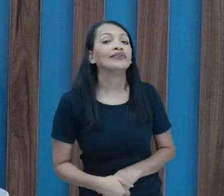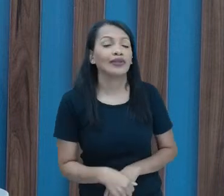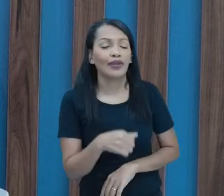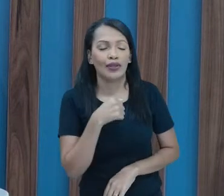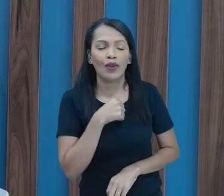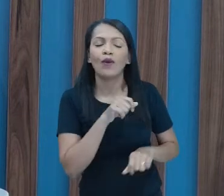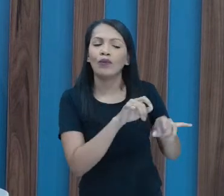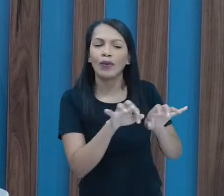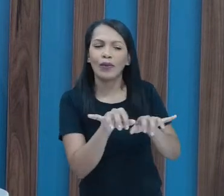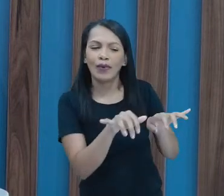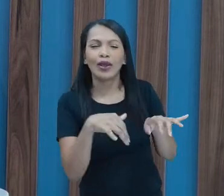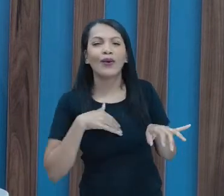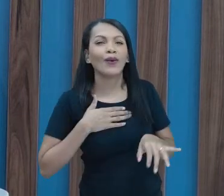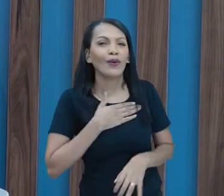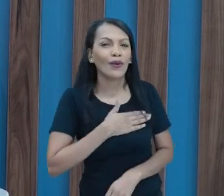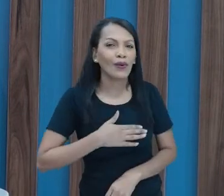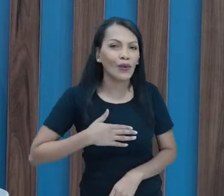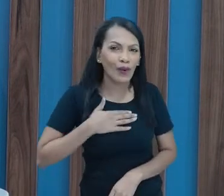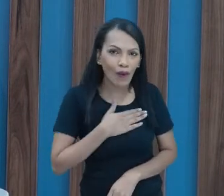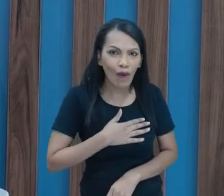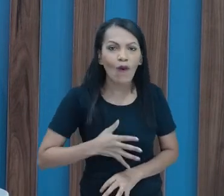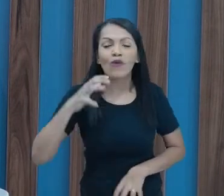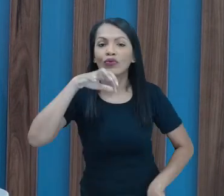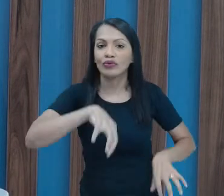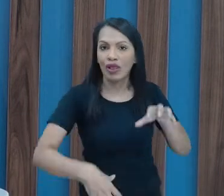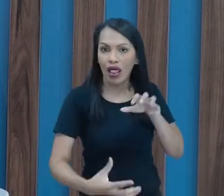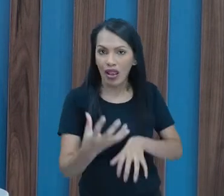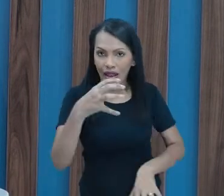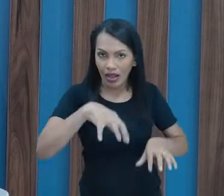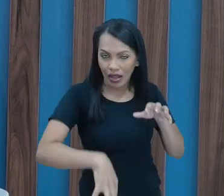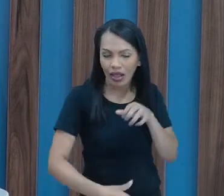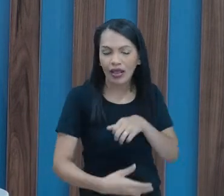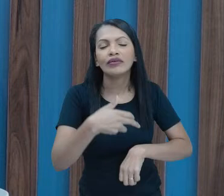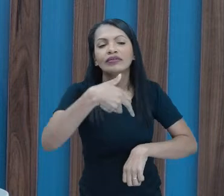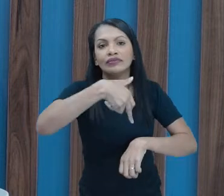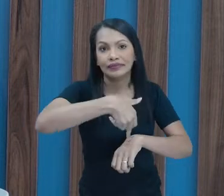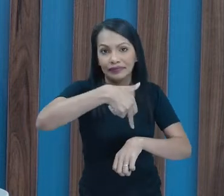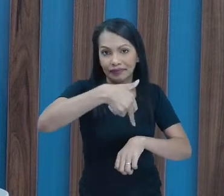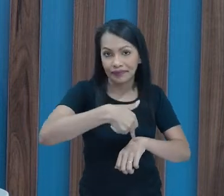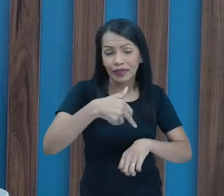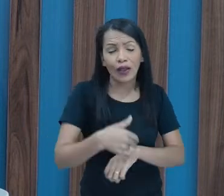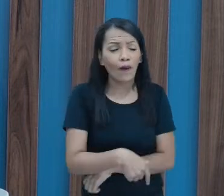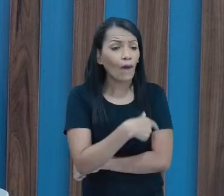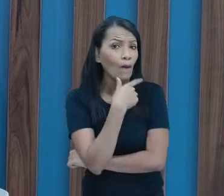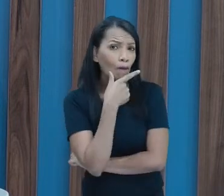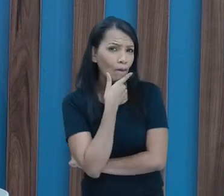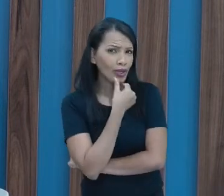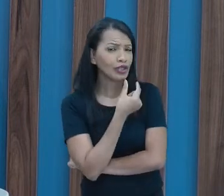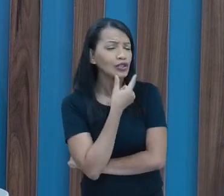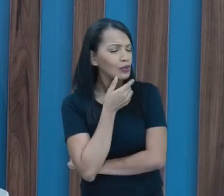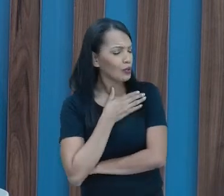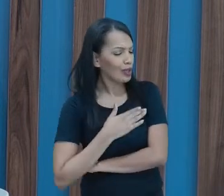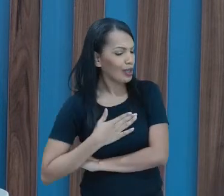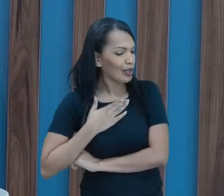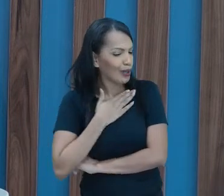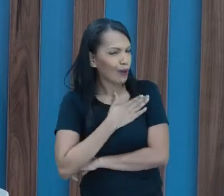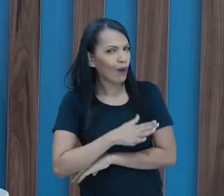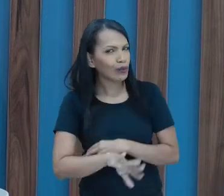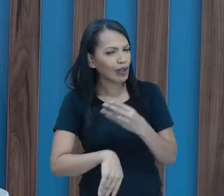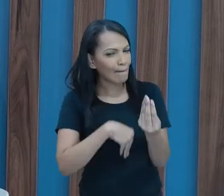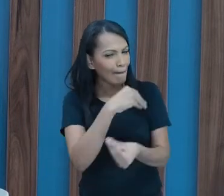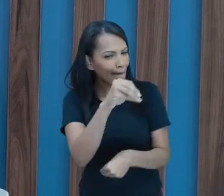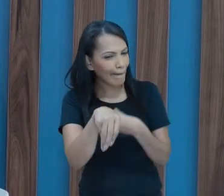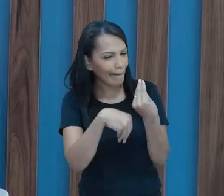no chat que eu gosto muito da lenda do Saci, esse menino que gosta de fazer bagunça. Toda a história